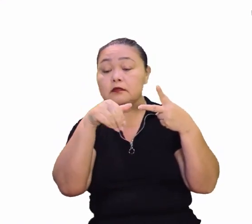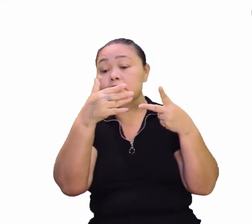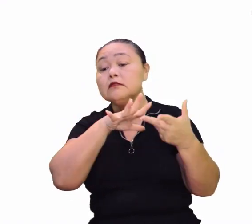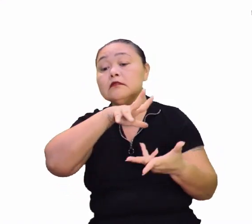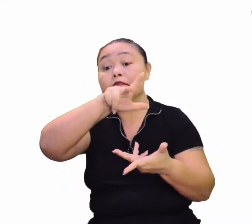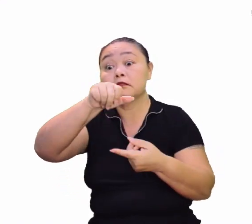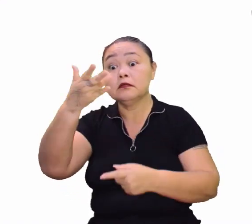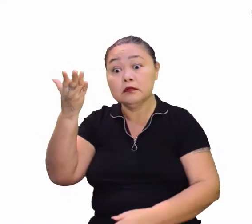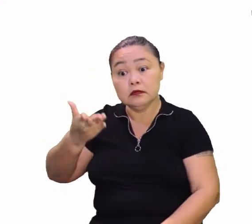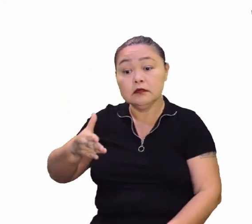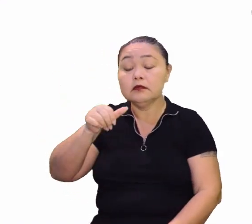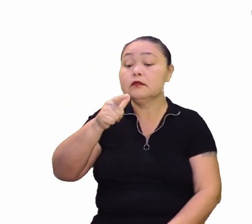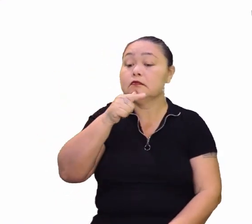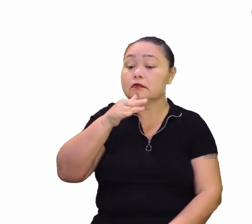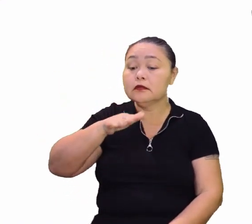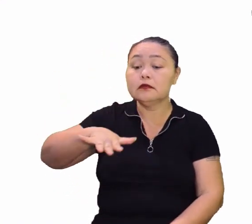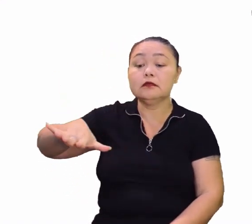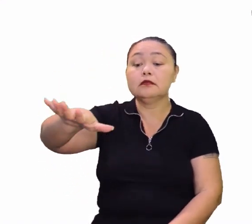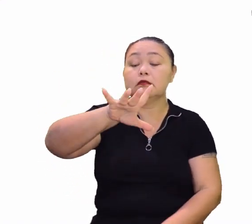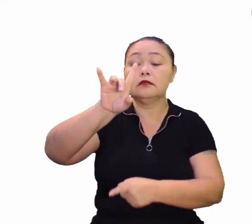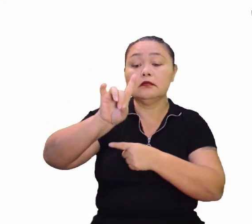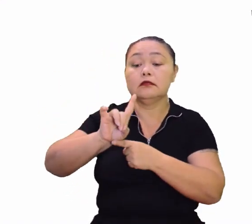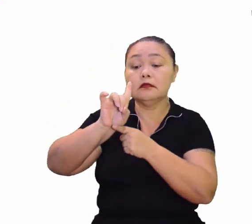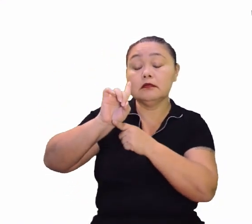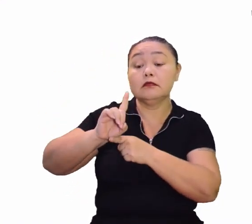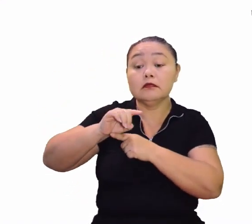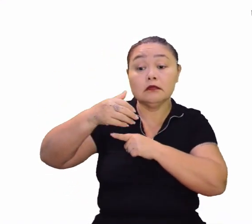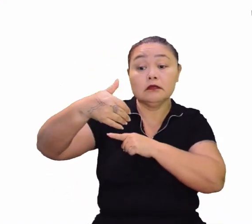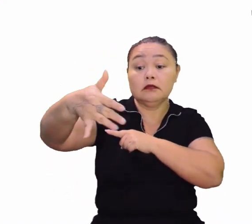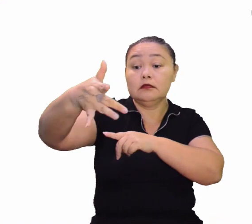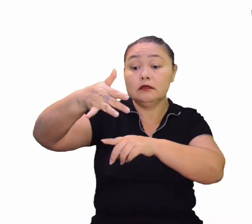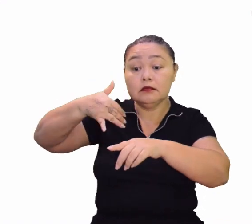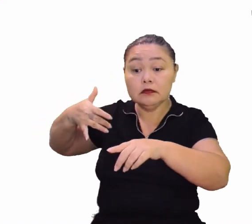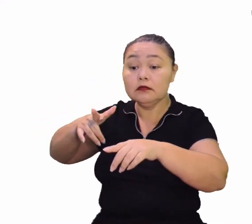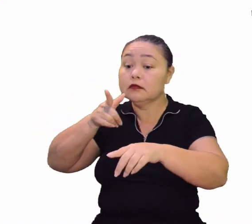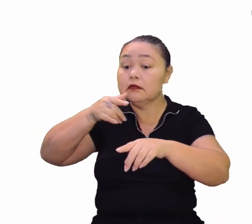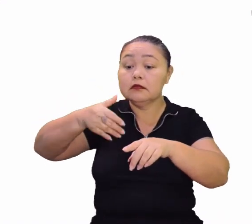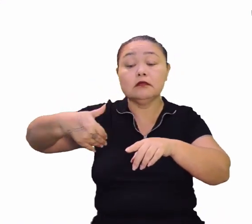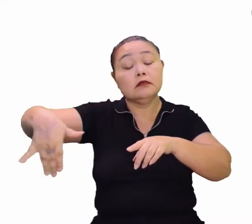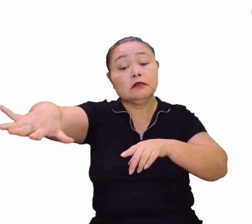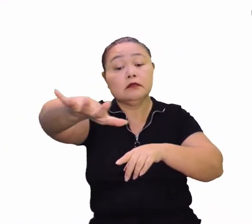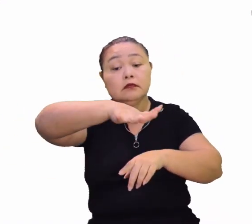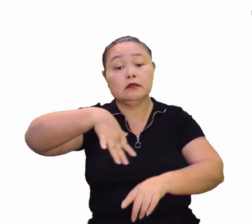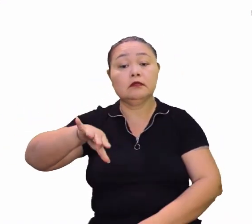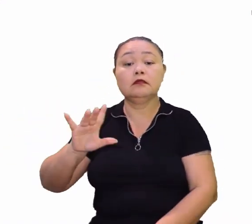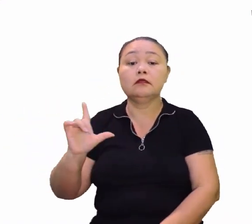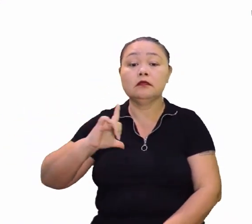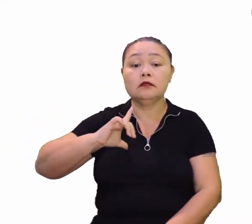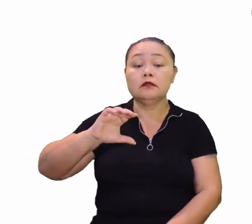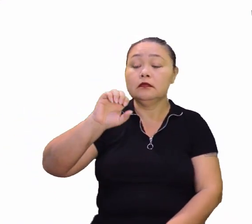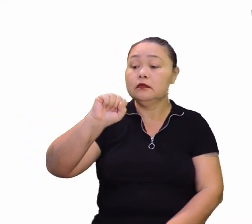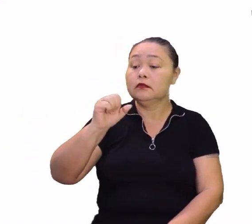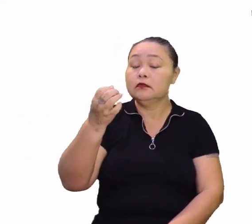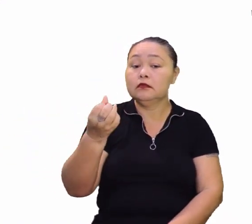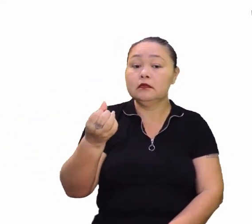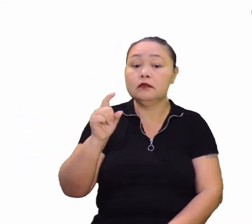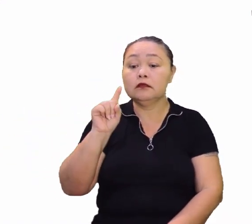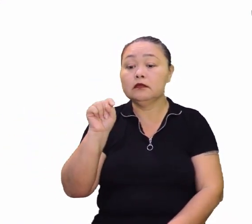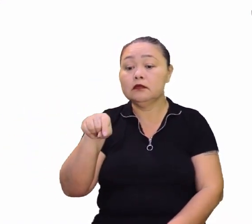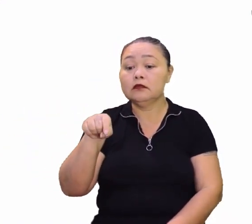a nível mundial, com densidade e extensão. Interessante, Jorge. 86 mil